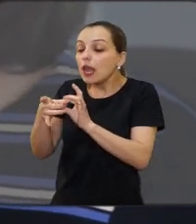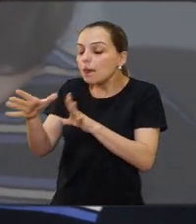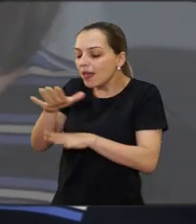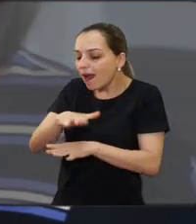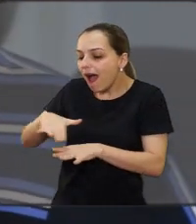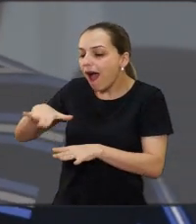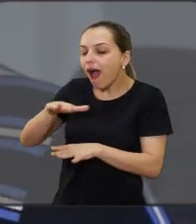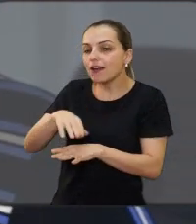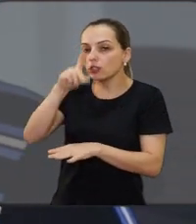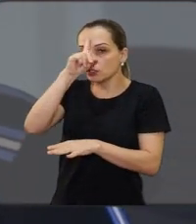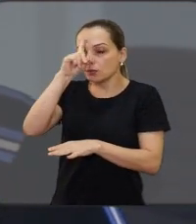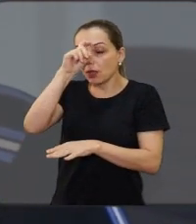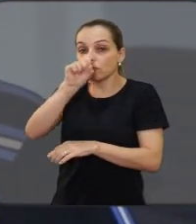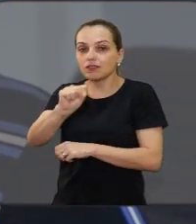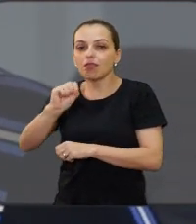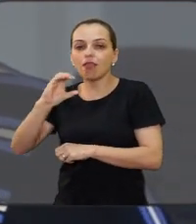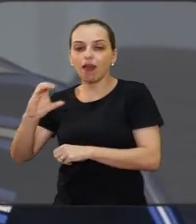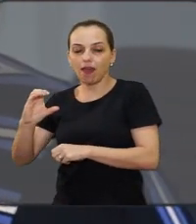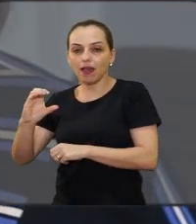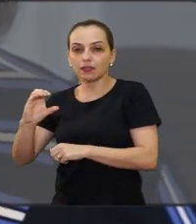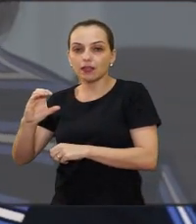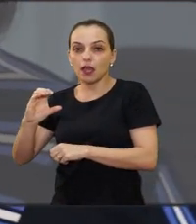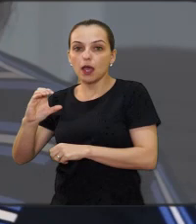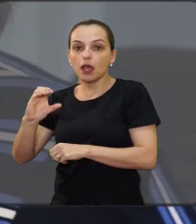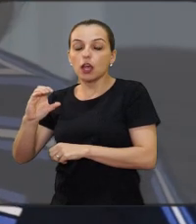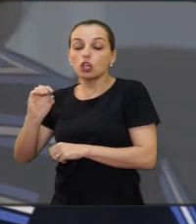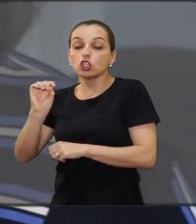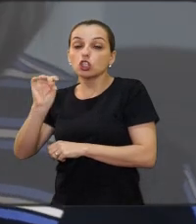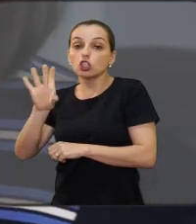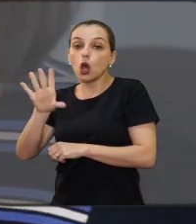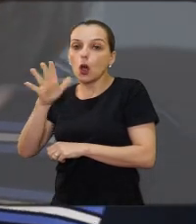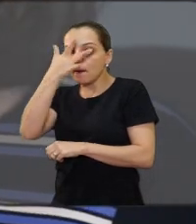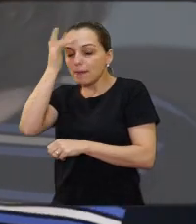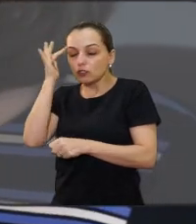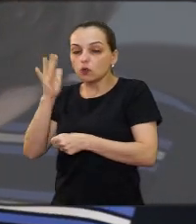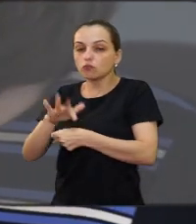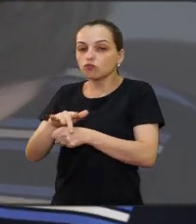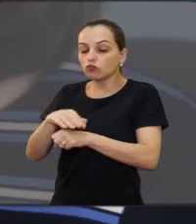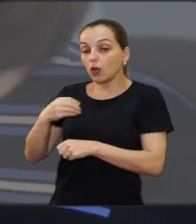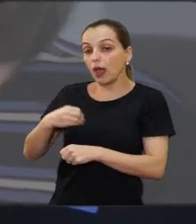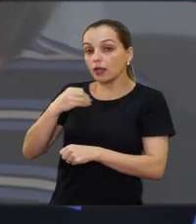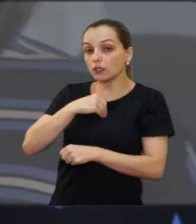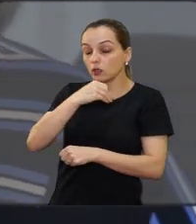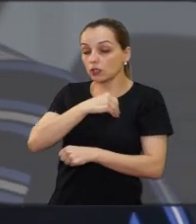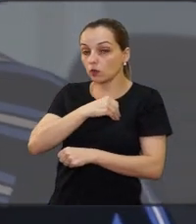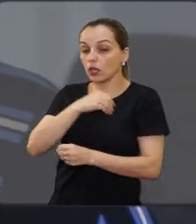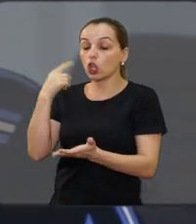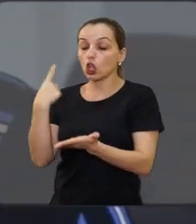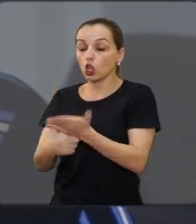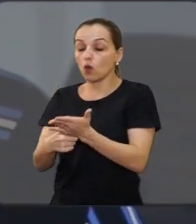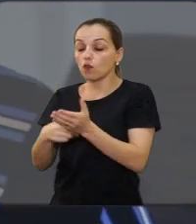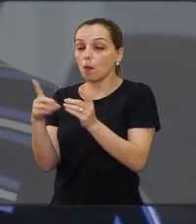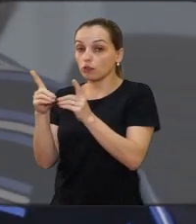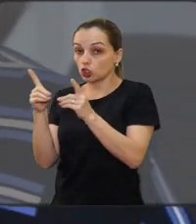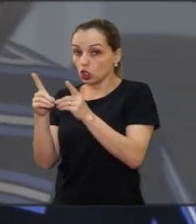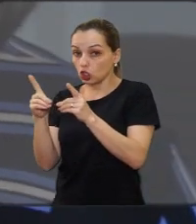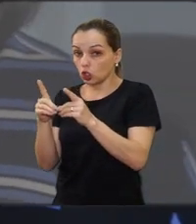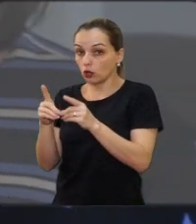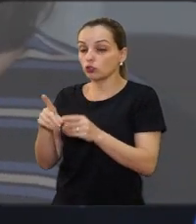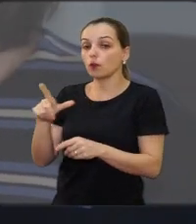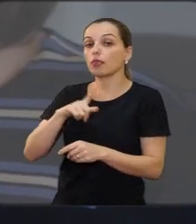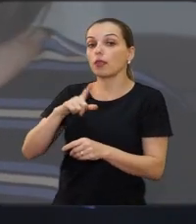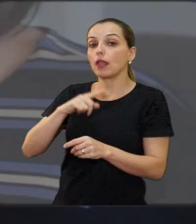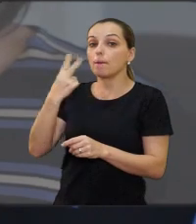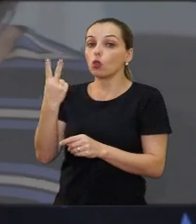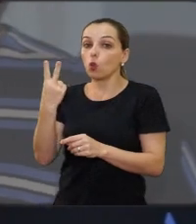muitos pacientes, única e exclusivamente, para fazer alguns exames e confirmar o diagnóstico. Então, nós temos duas partes importantes